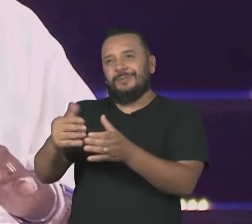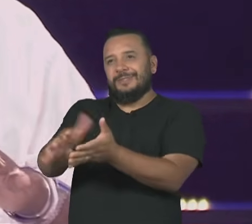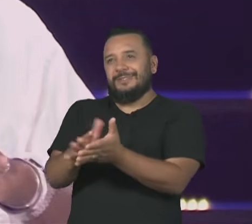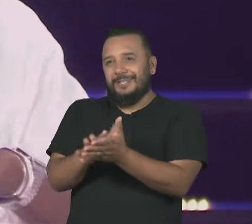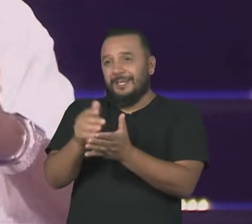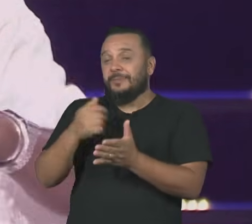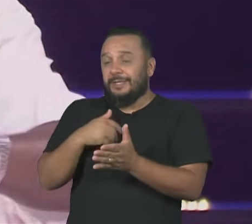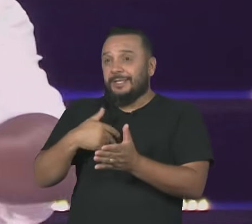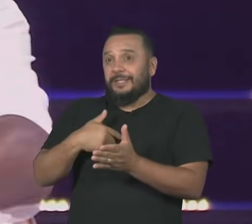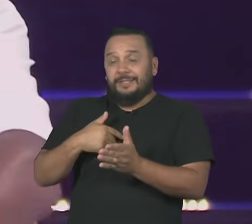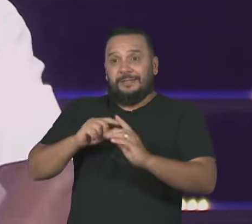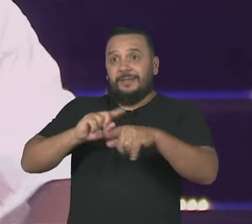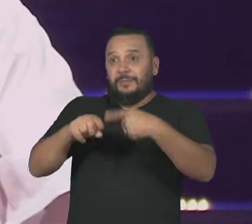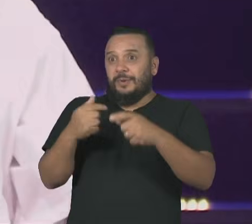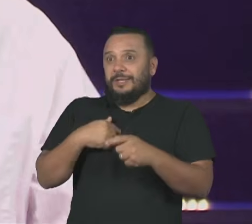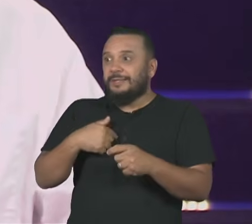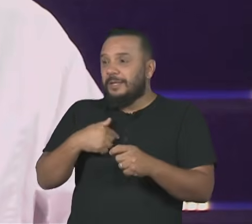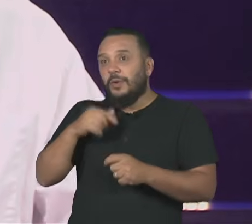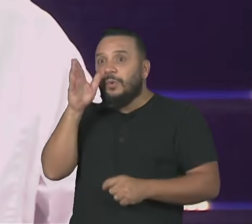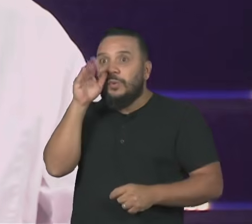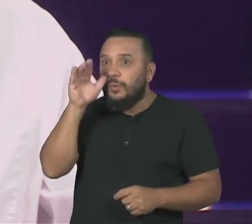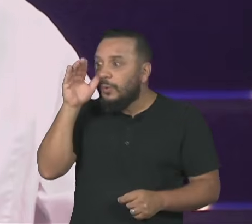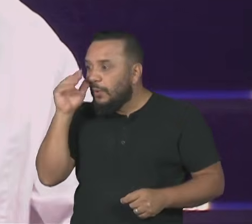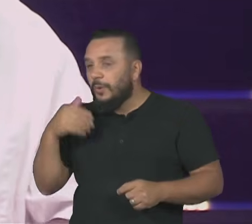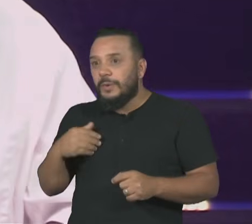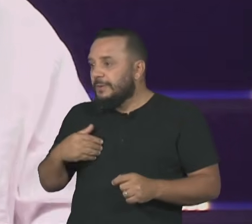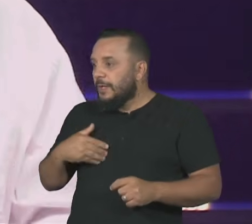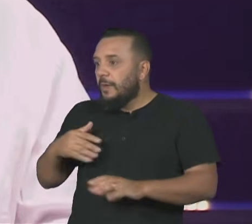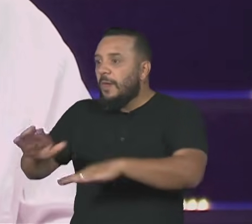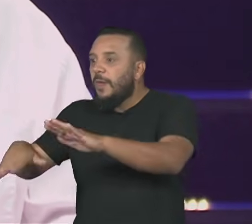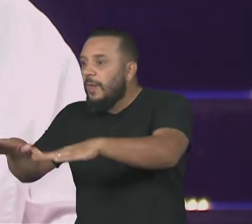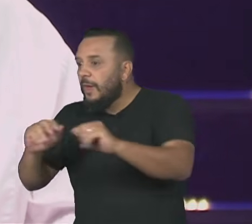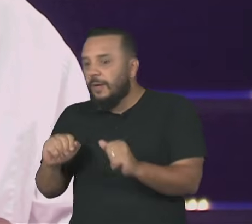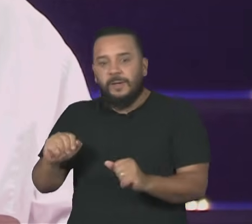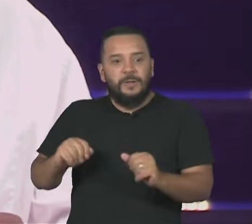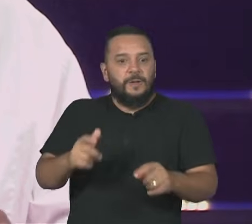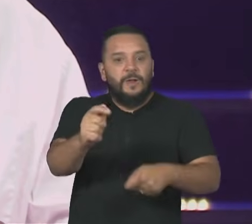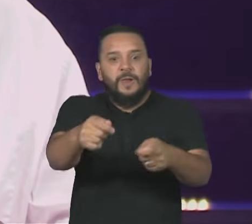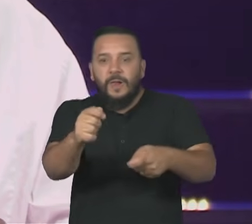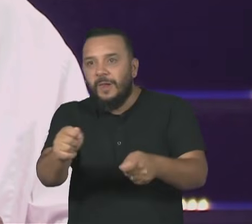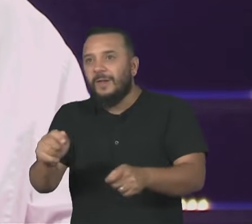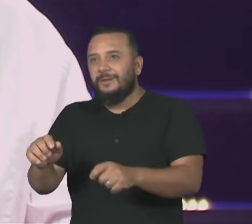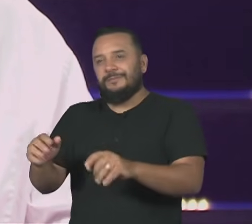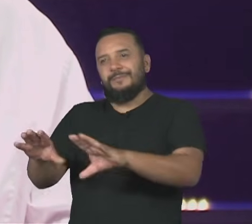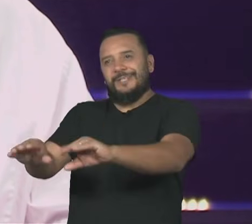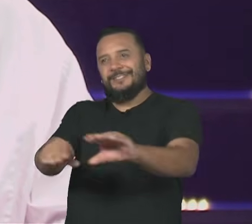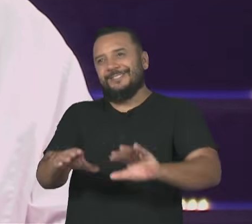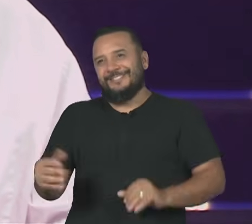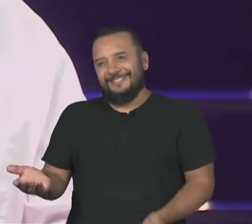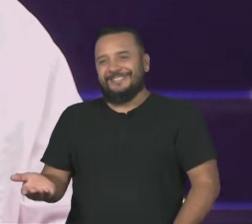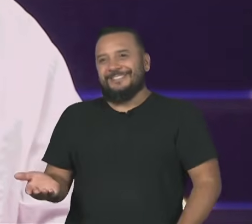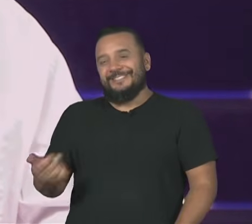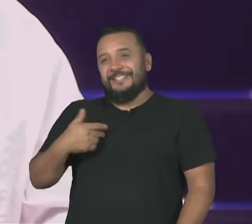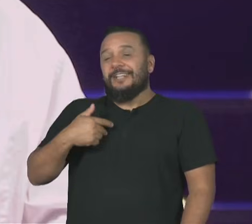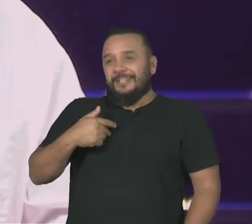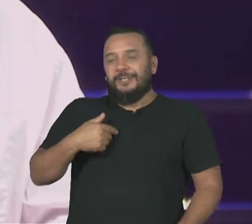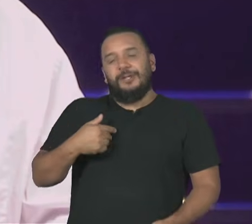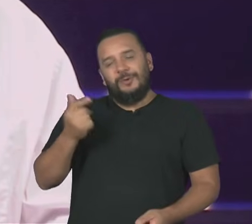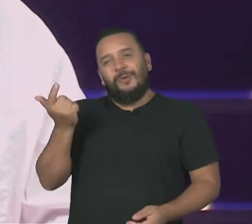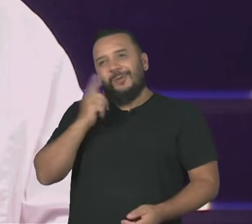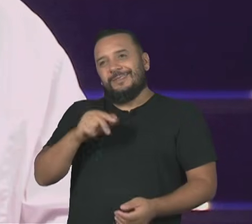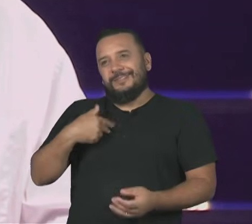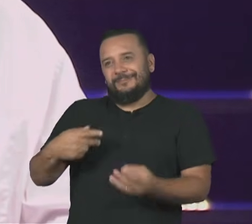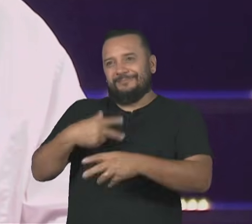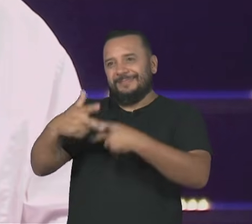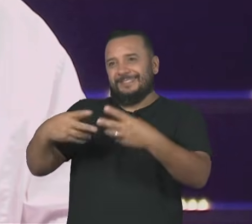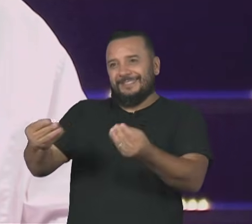ficava depois no intervalo querendo mexer no instrumento dos músicos ali e tal. E aí eu ganhei um cavaquinho, eu